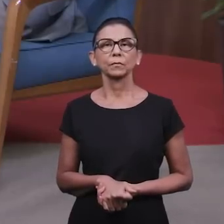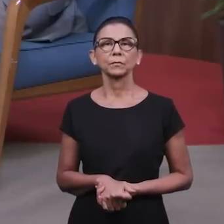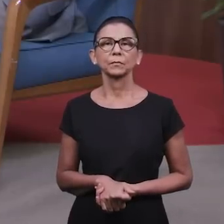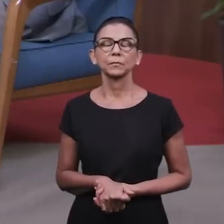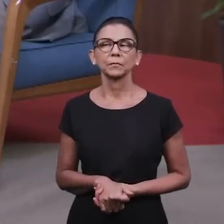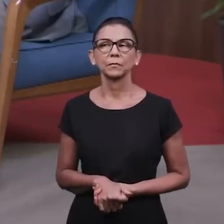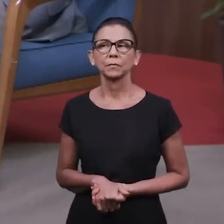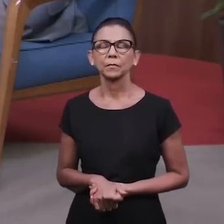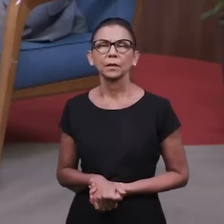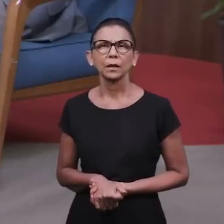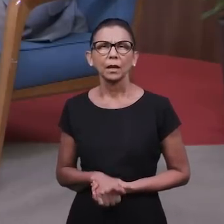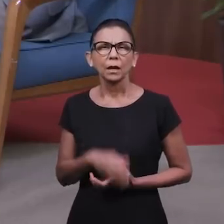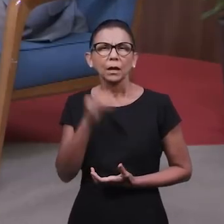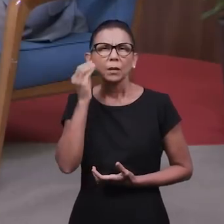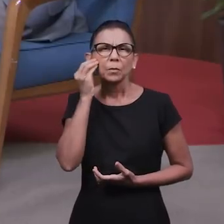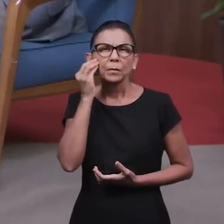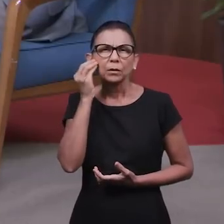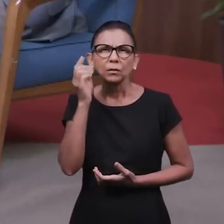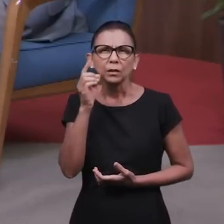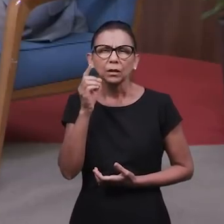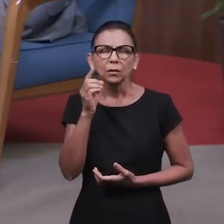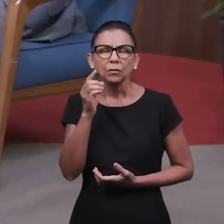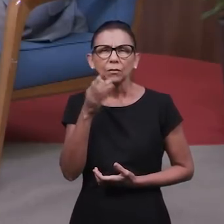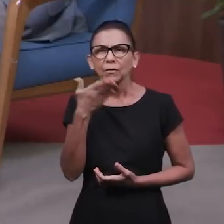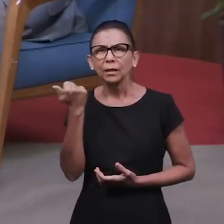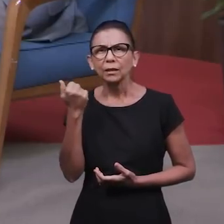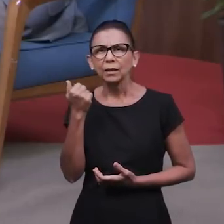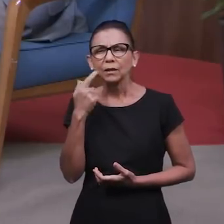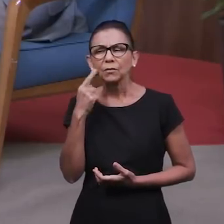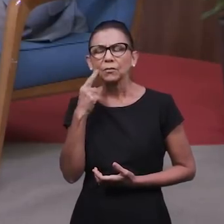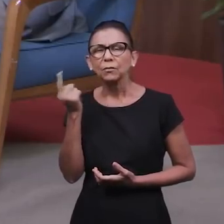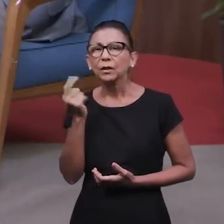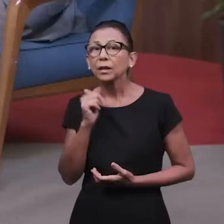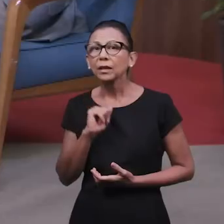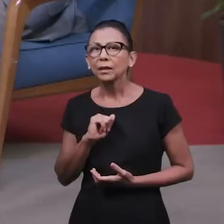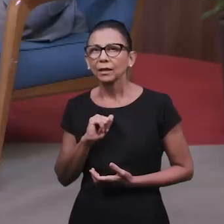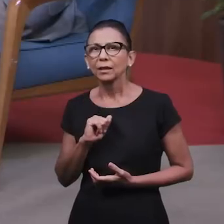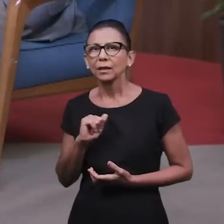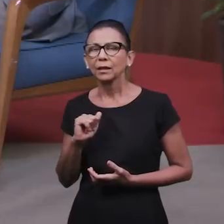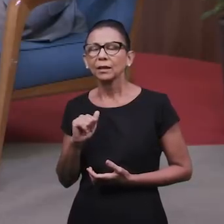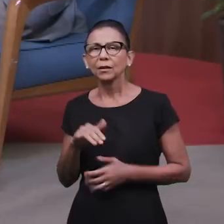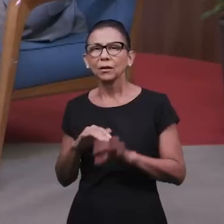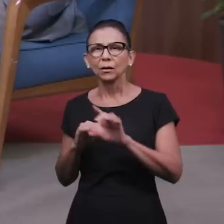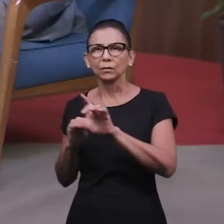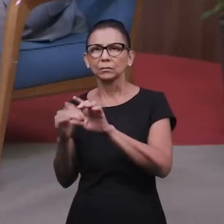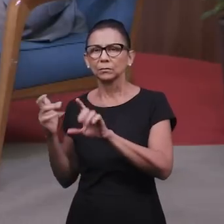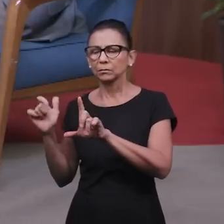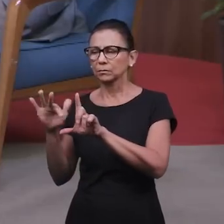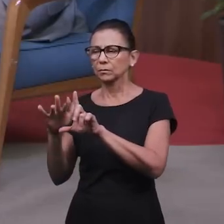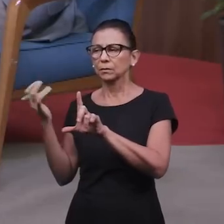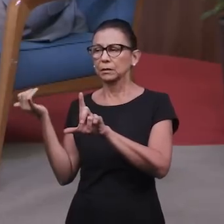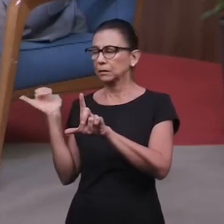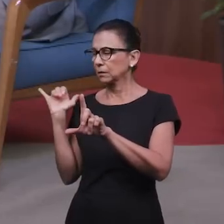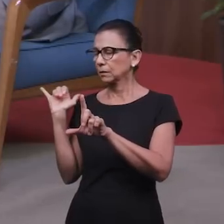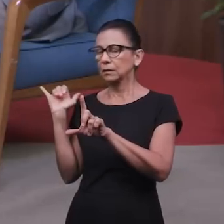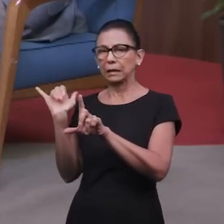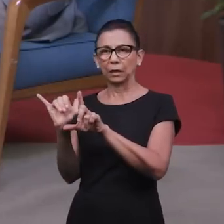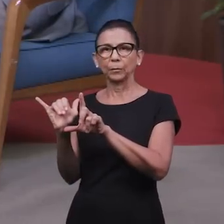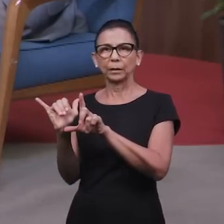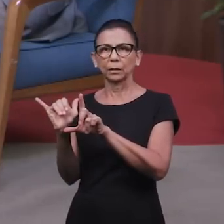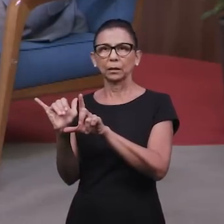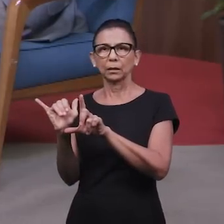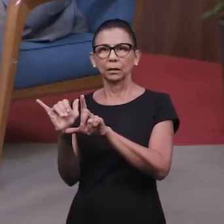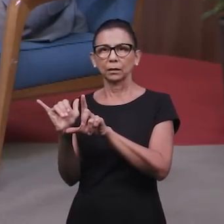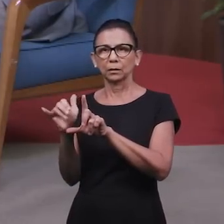se você não experimentou ainda, eu até sugiro que você experimente. Você abre a câmera, aquela câmera que você tira foto do seu celular e aponta para